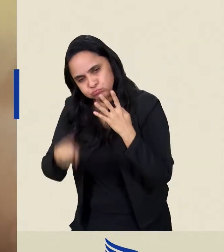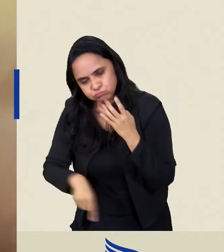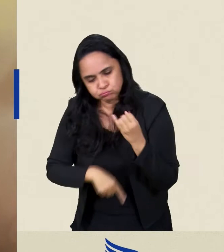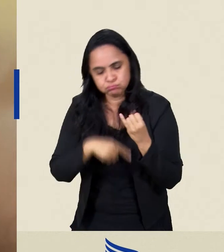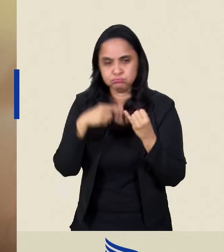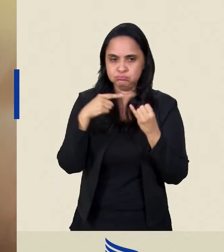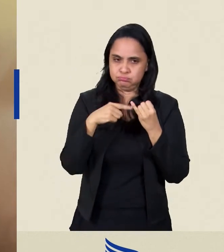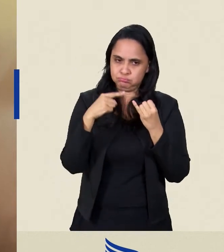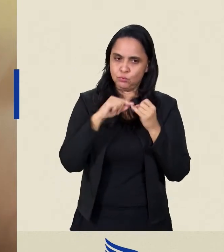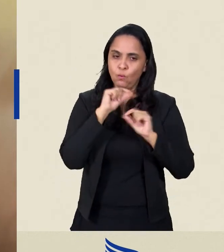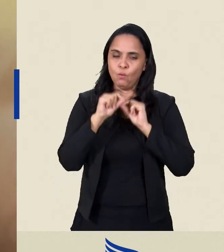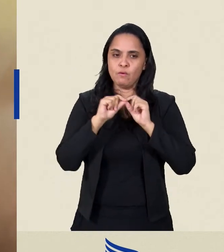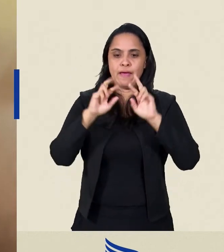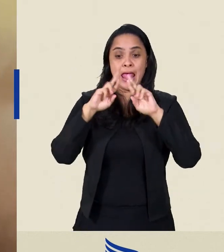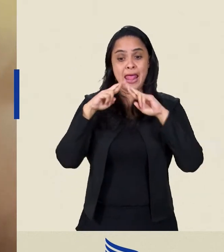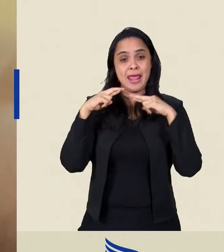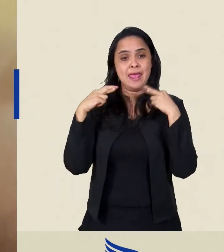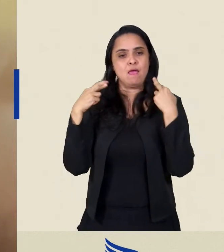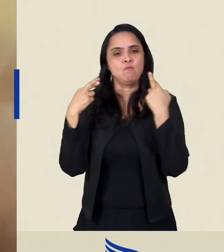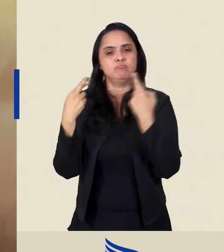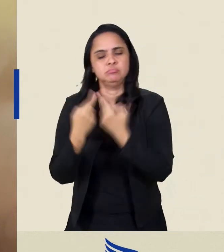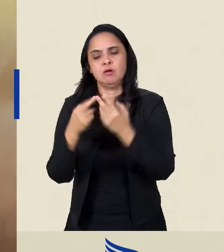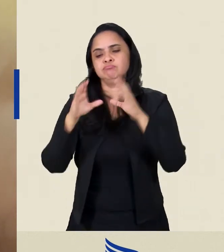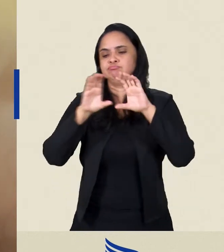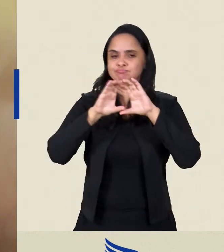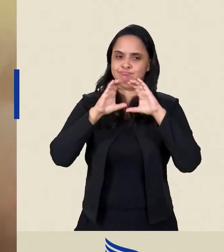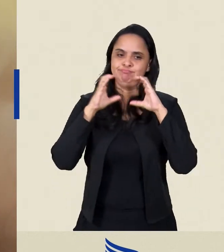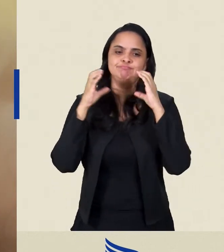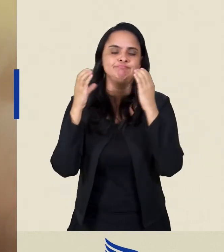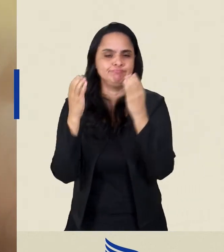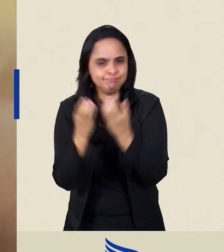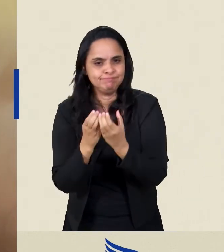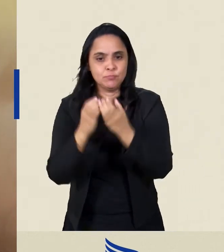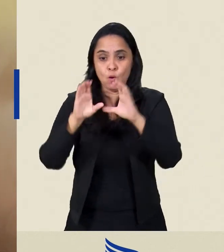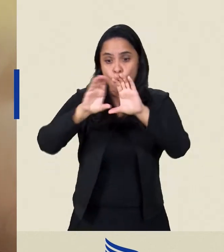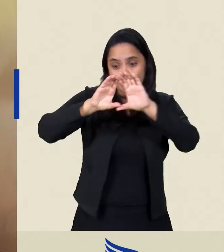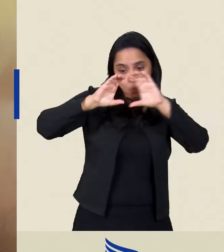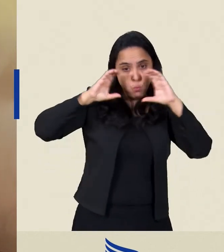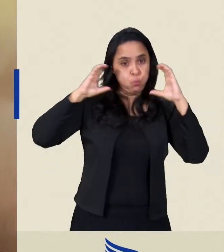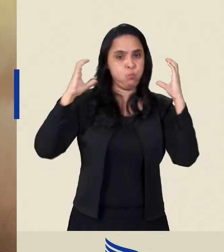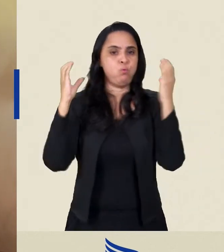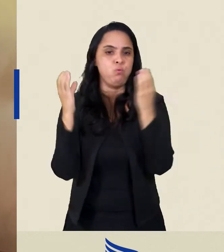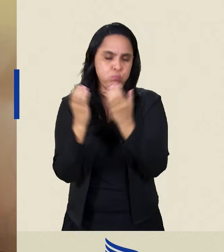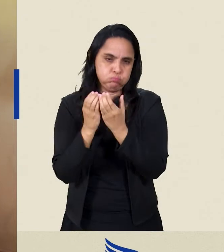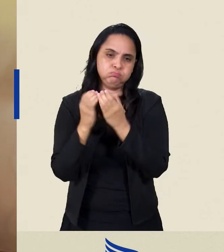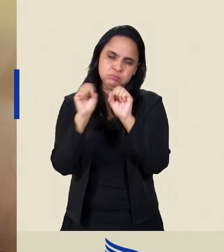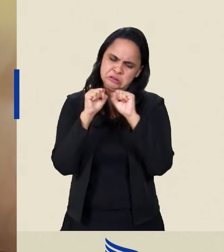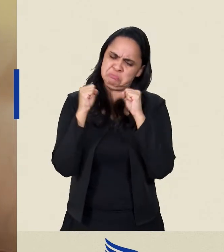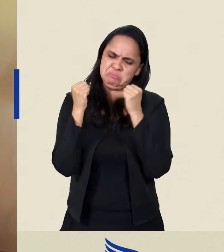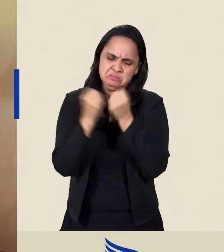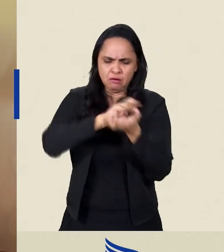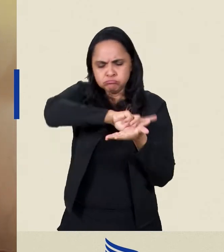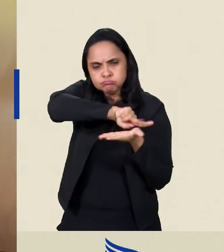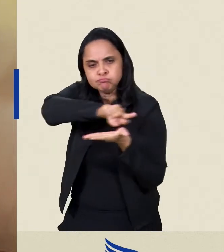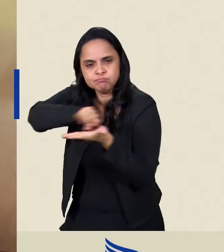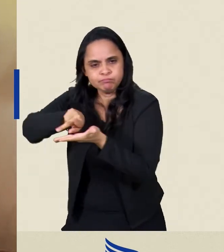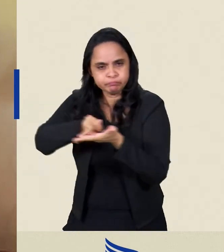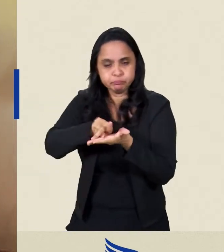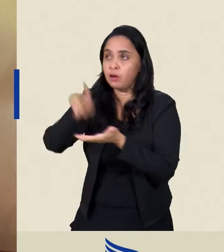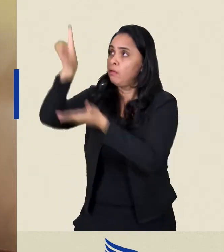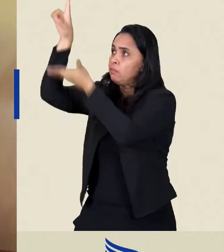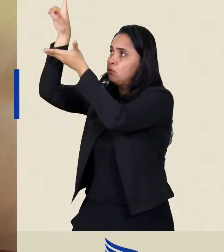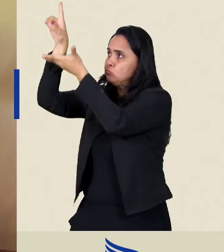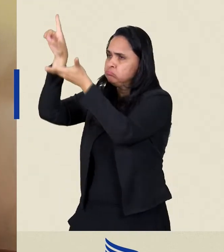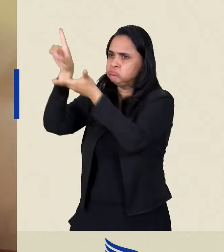nossas reuniões campais, as nossas conferências, os nossos congressos. Deus está ali presente com o seu Espírito, com